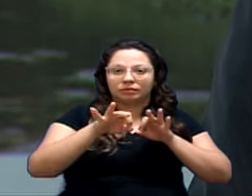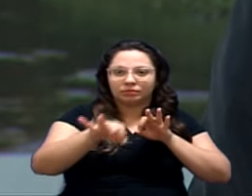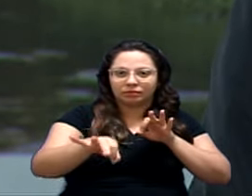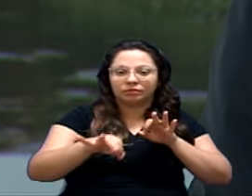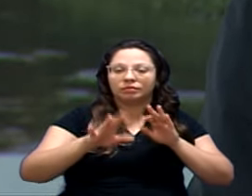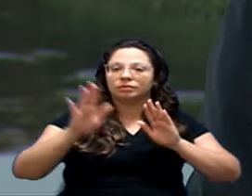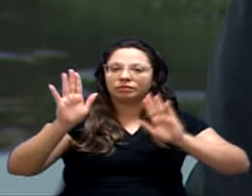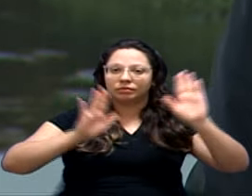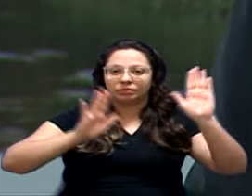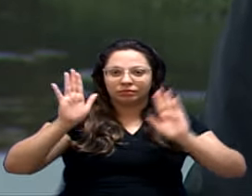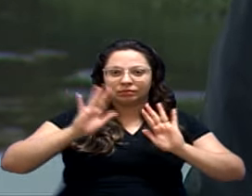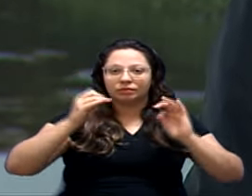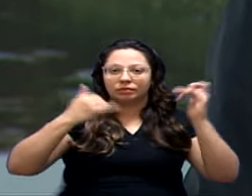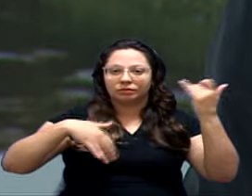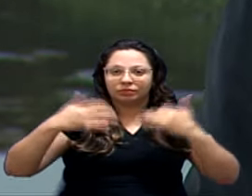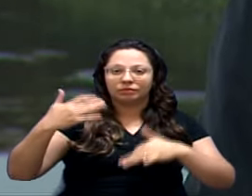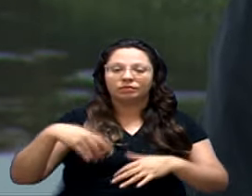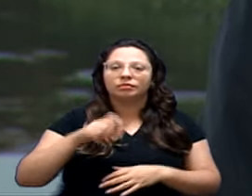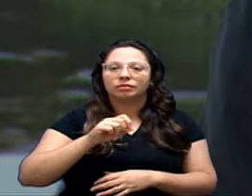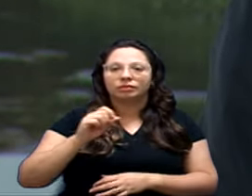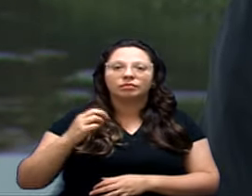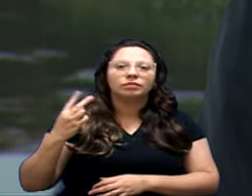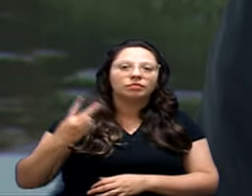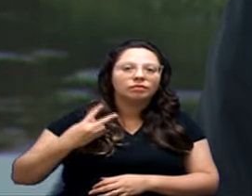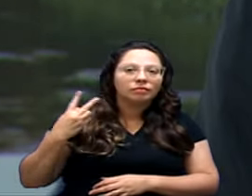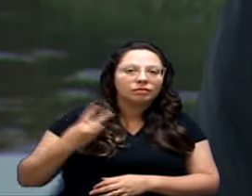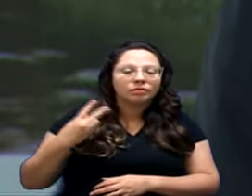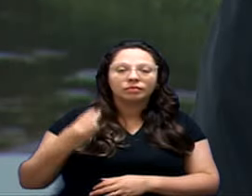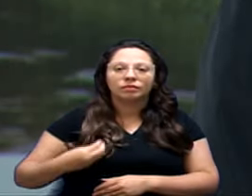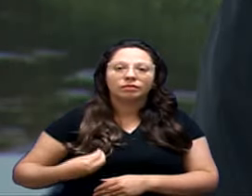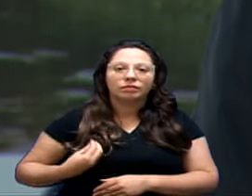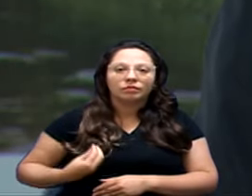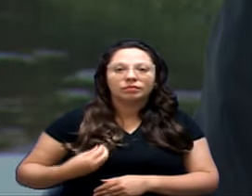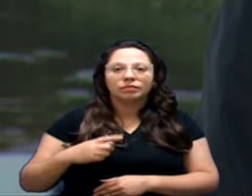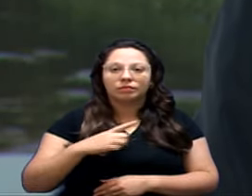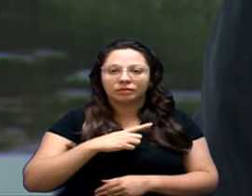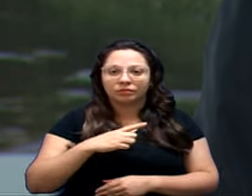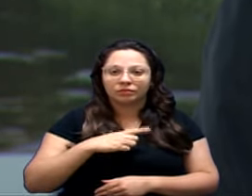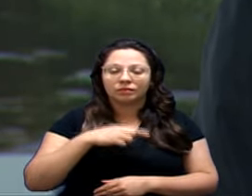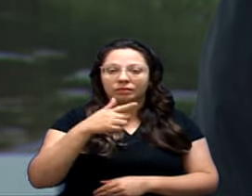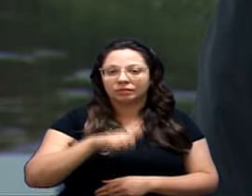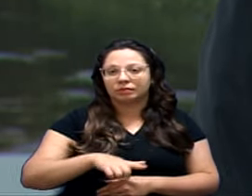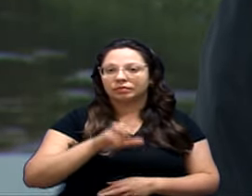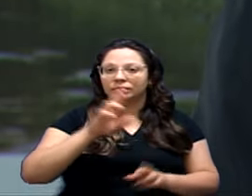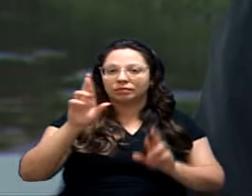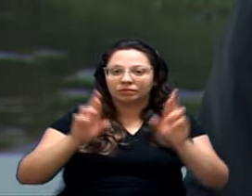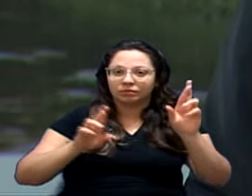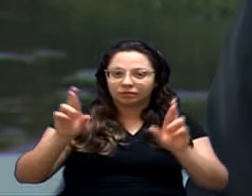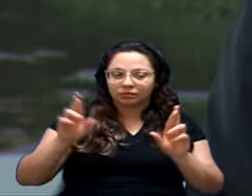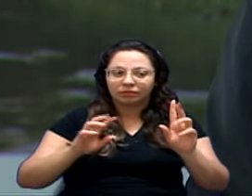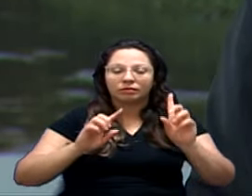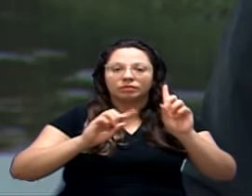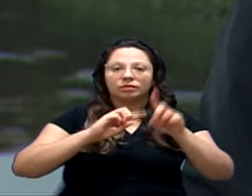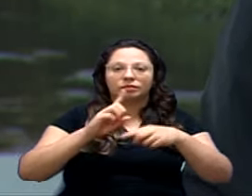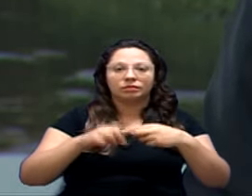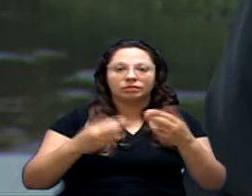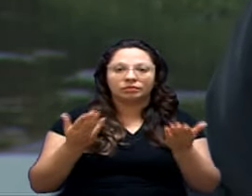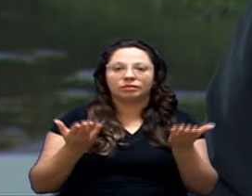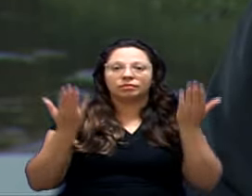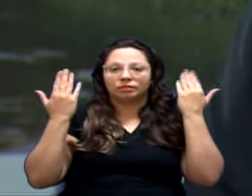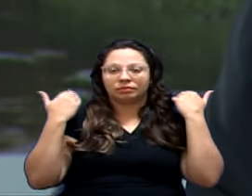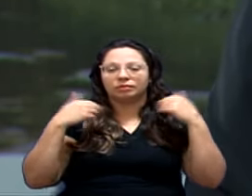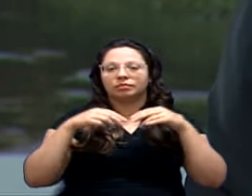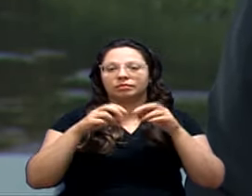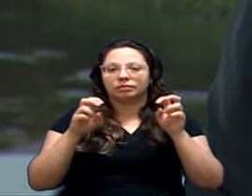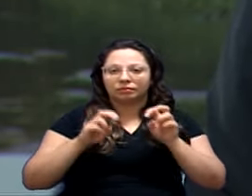suas manifestações na seguinte ordem vereadores e vereadoras presentes outras autoridades e personalidades e depois a plateia cada um